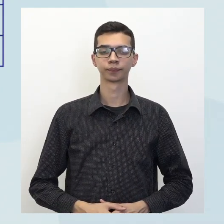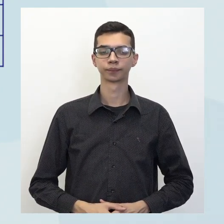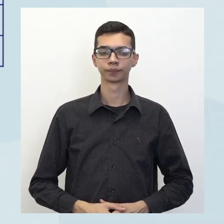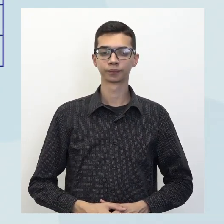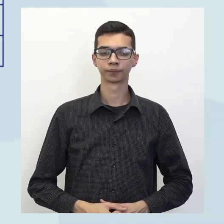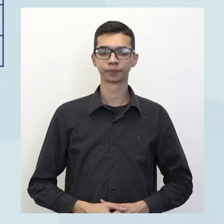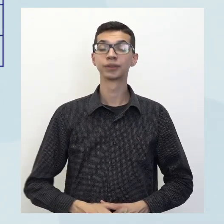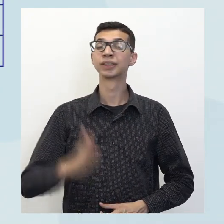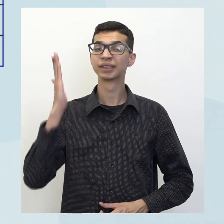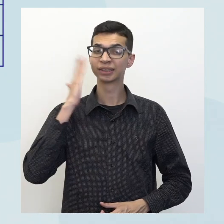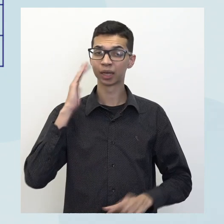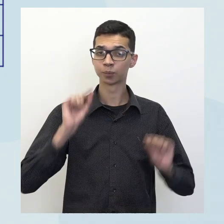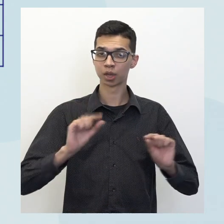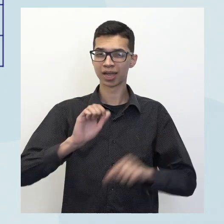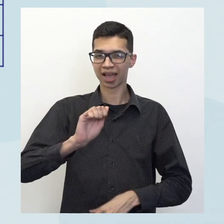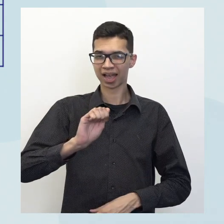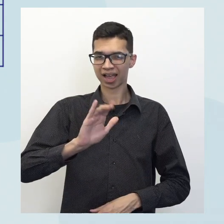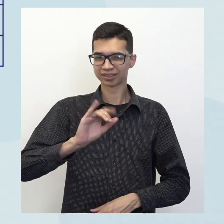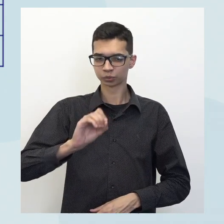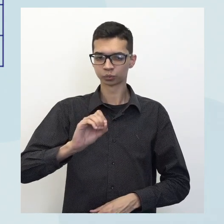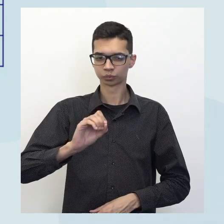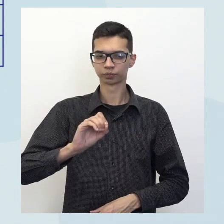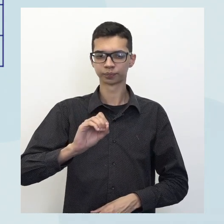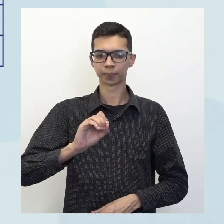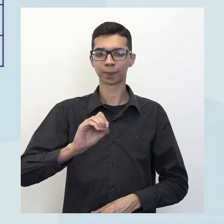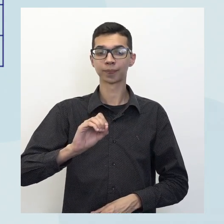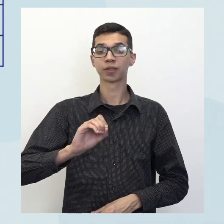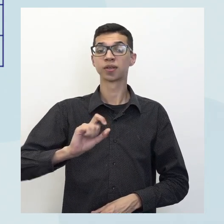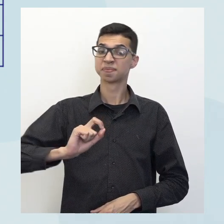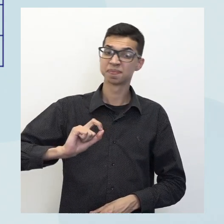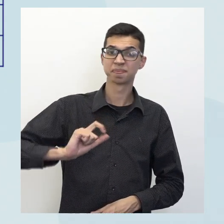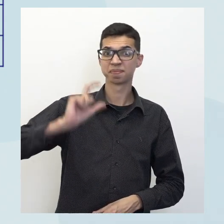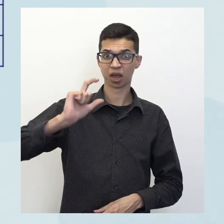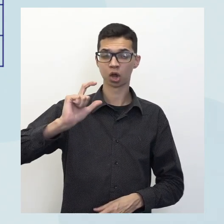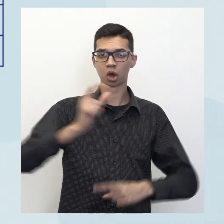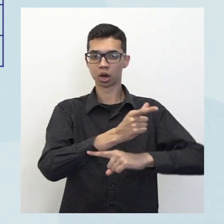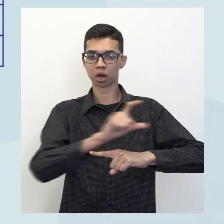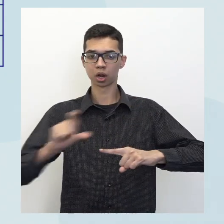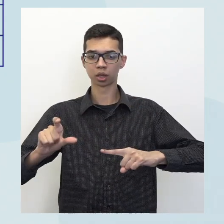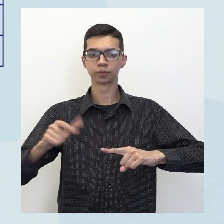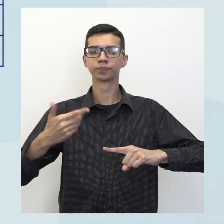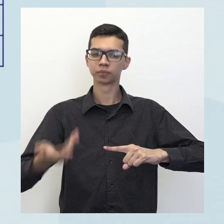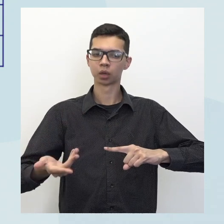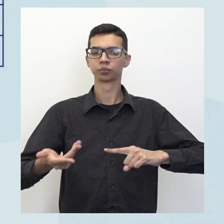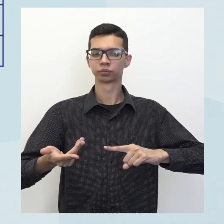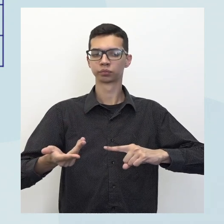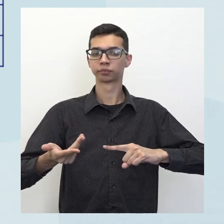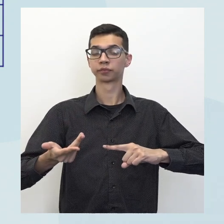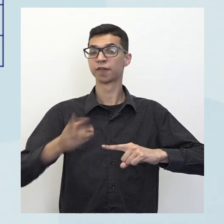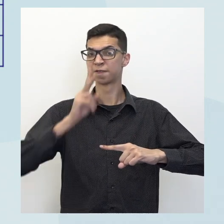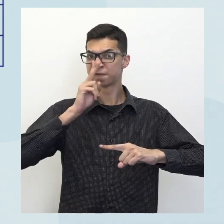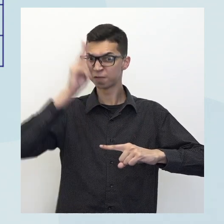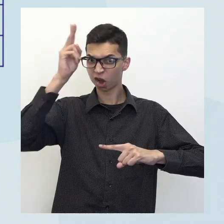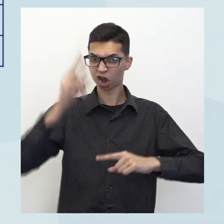ionização do ácido, mais forte ele será. Já descobrimos quem é o mais forte. Se teve maior ionização o primeiro